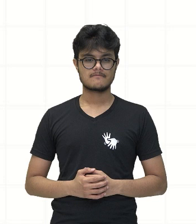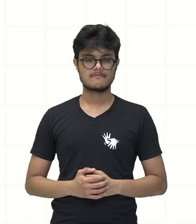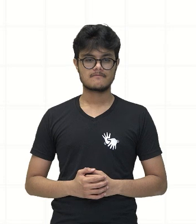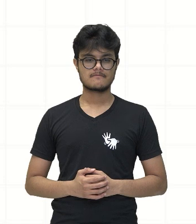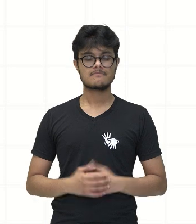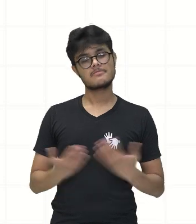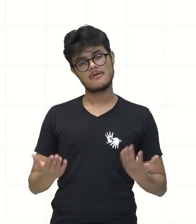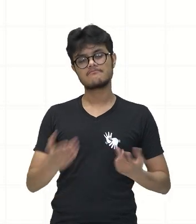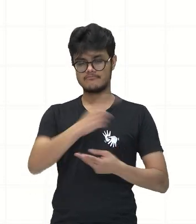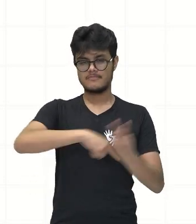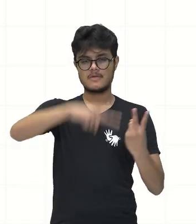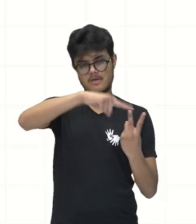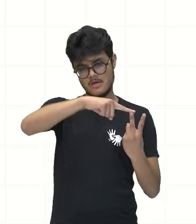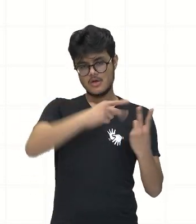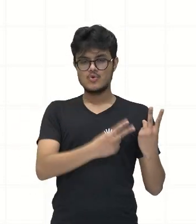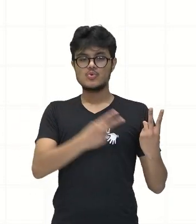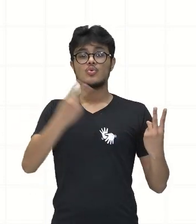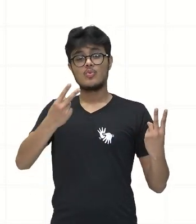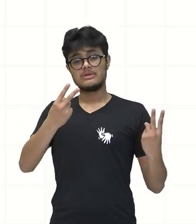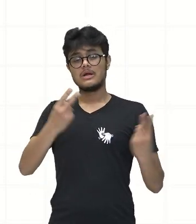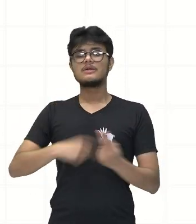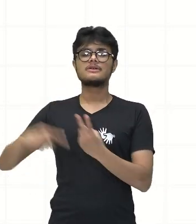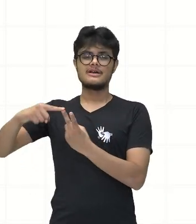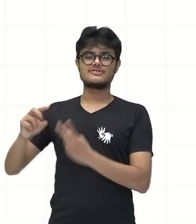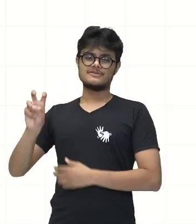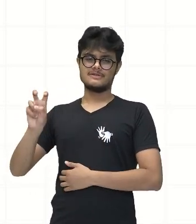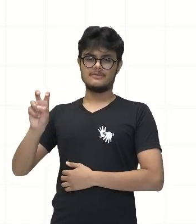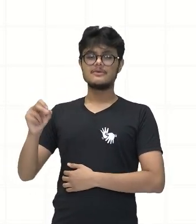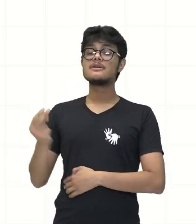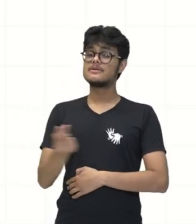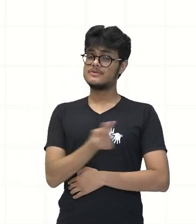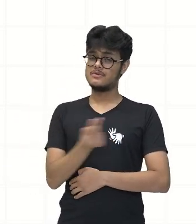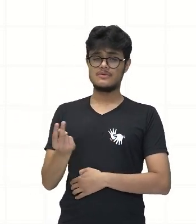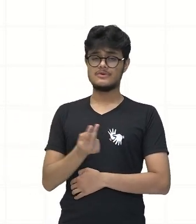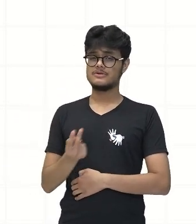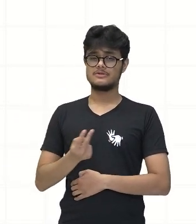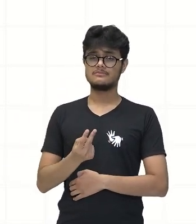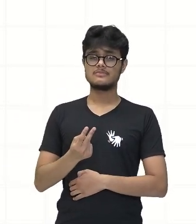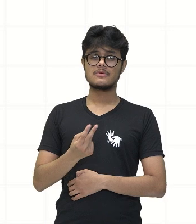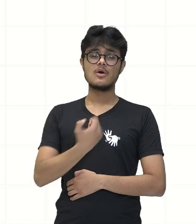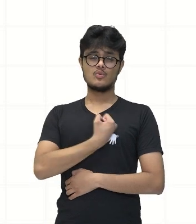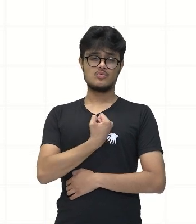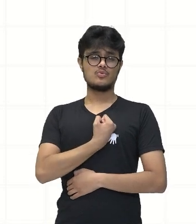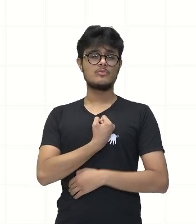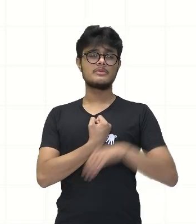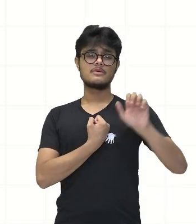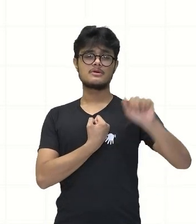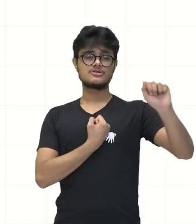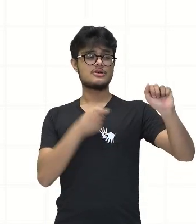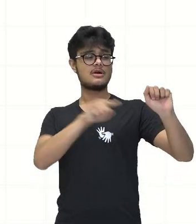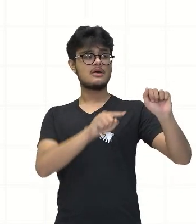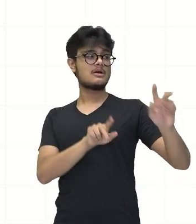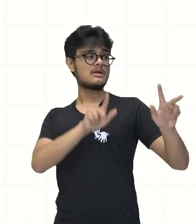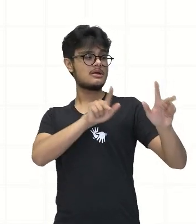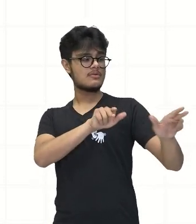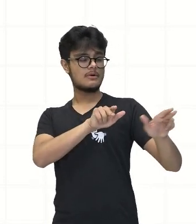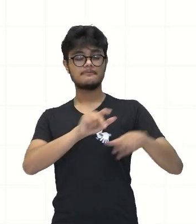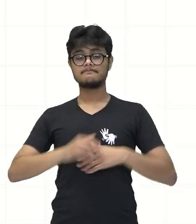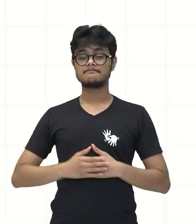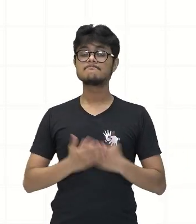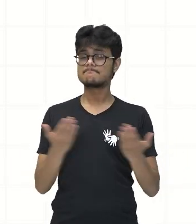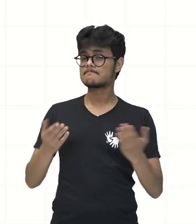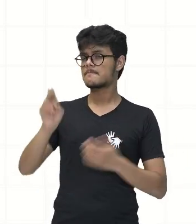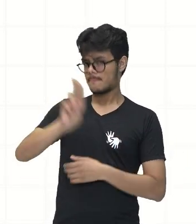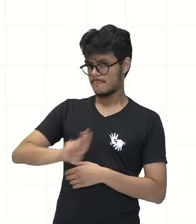De 2 radicais. Beleza? Lembrando que eles têm o mesmo índice, tá bom? E aqui, ó,